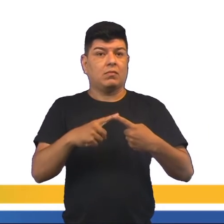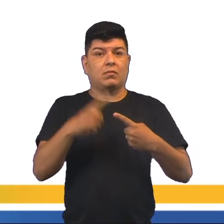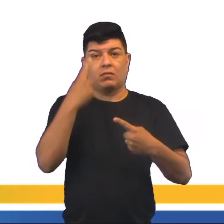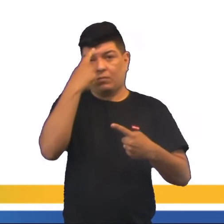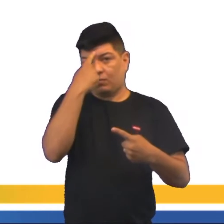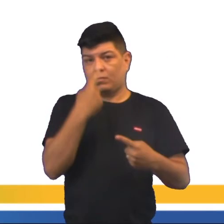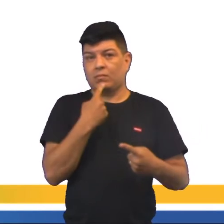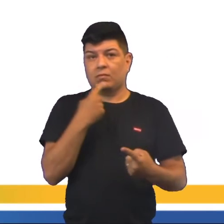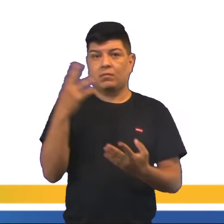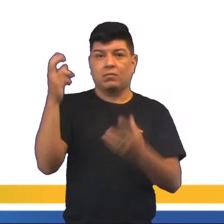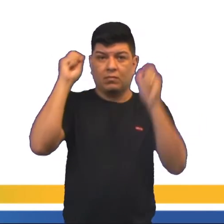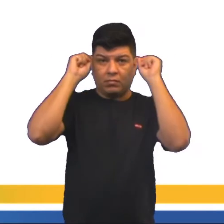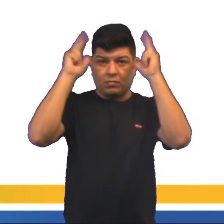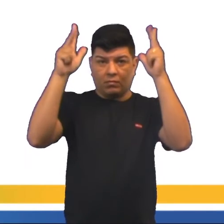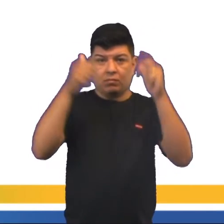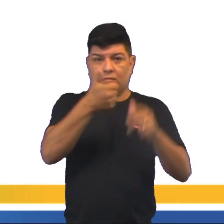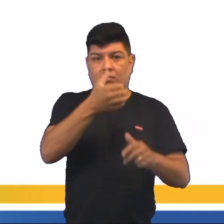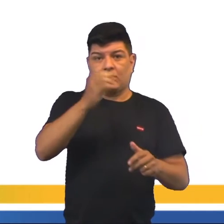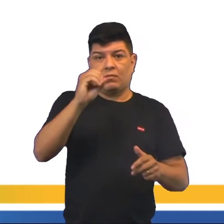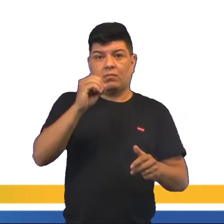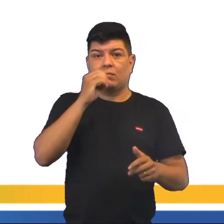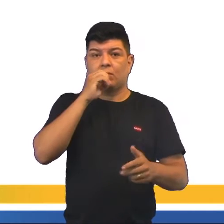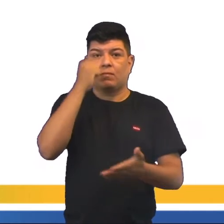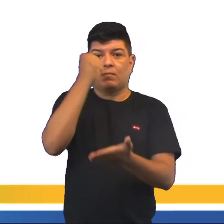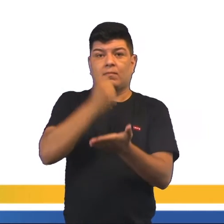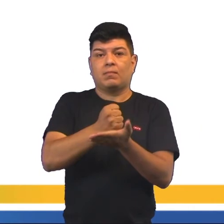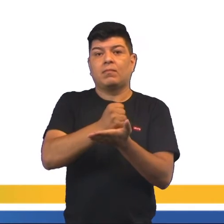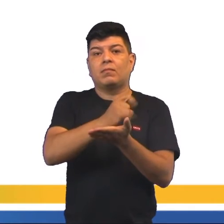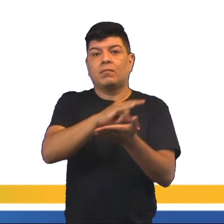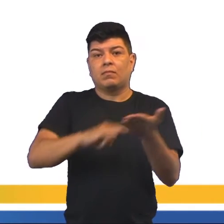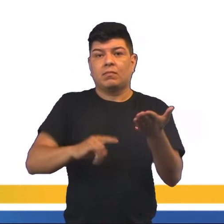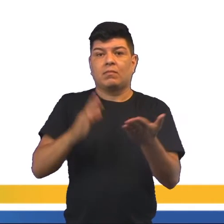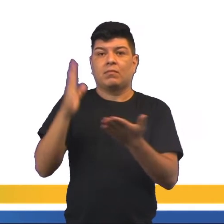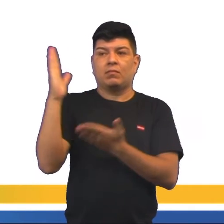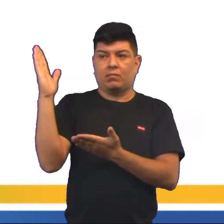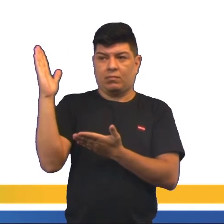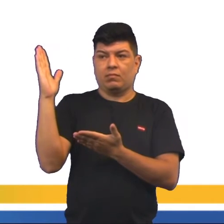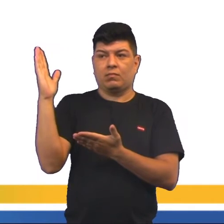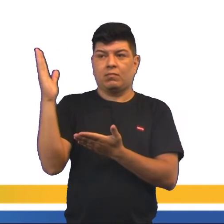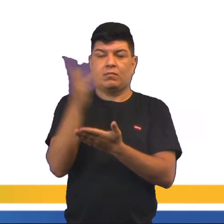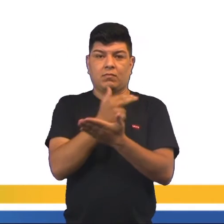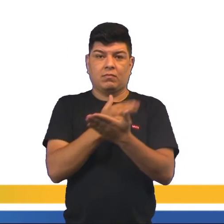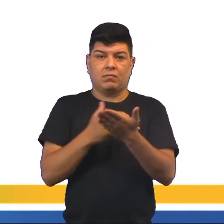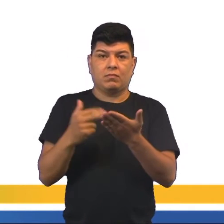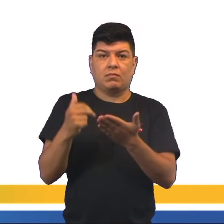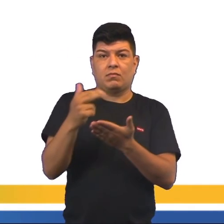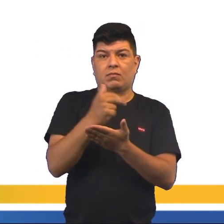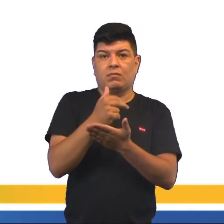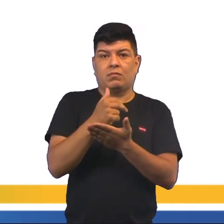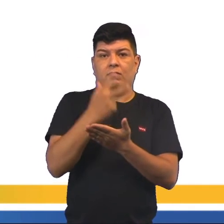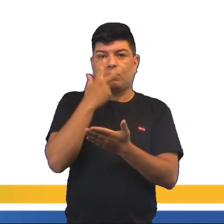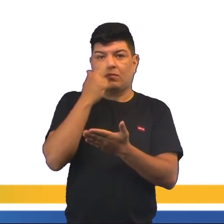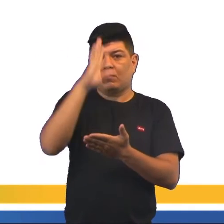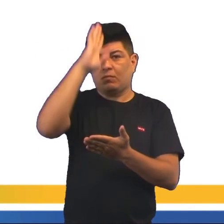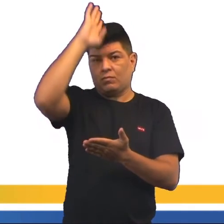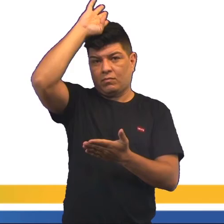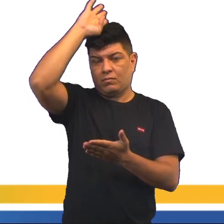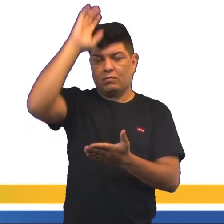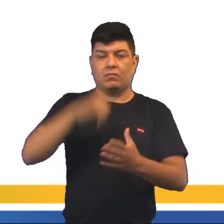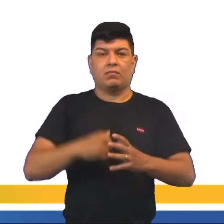aí a imagem, né, Moisés e os 10 mandamentos, né, é uma escultura de Michelangelo, está lá na Basílica de São Pietro, em